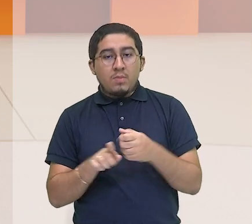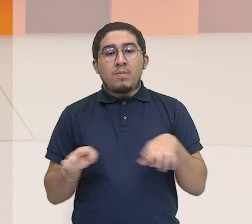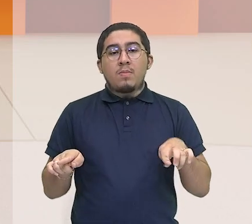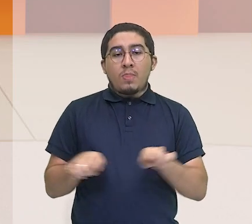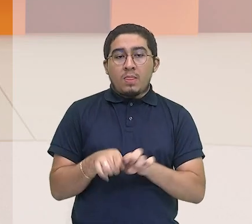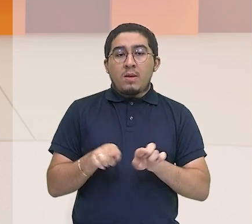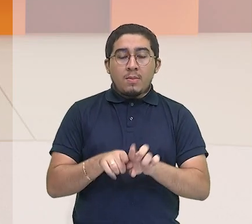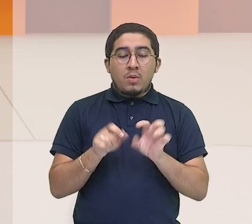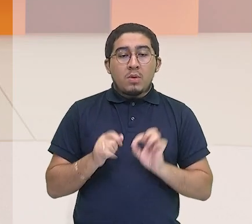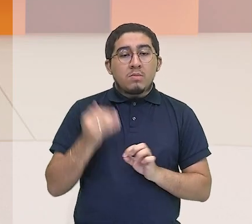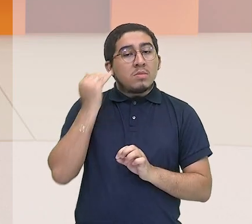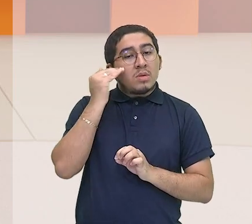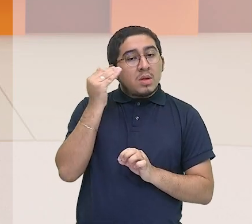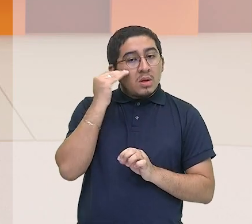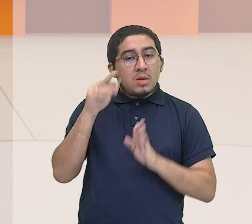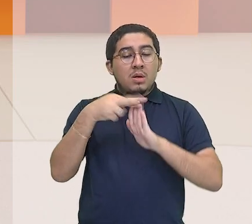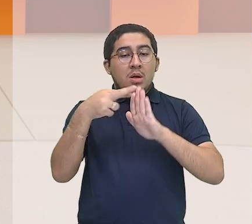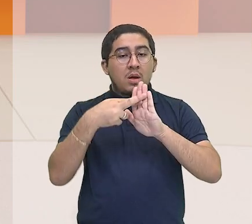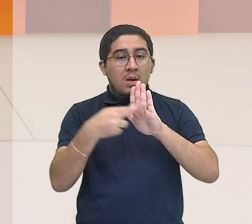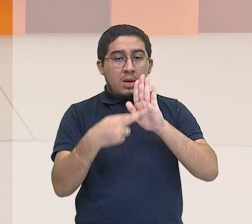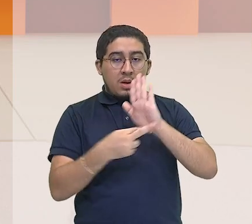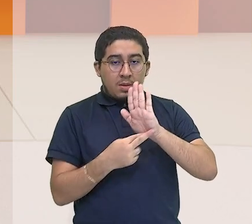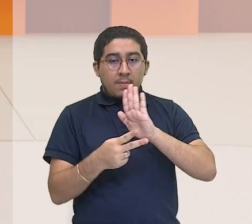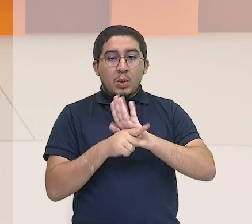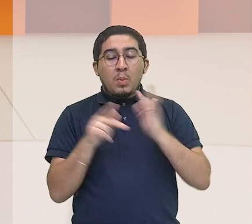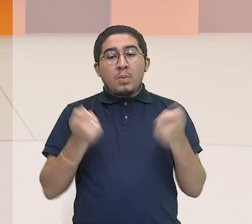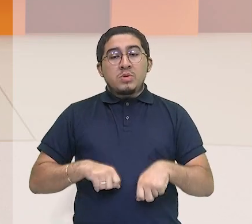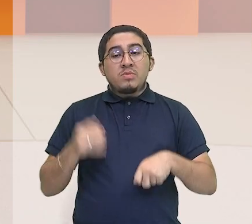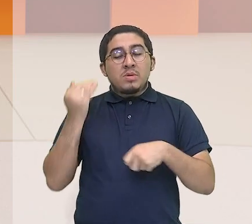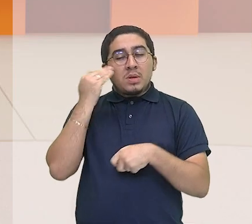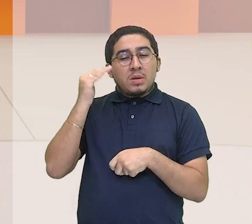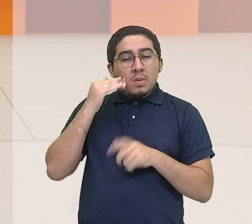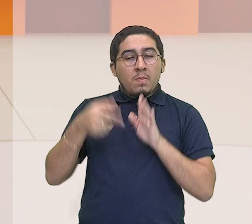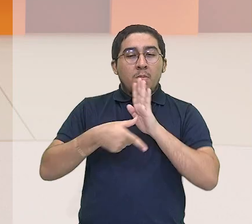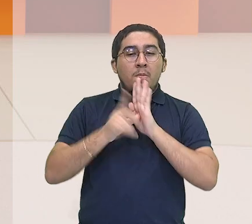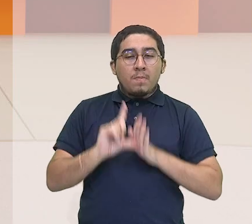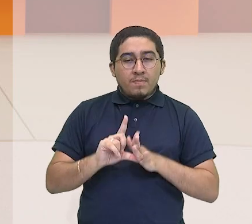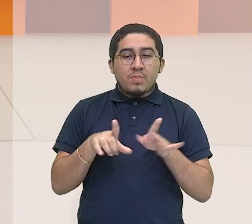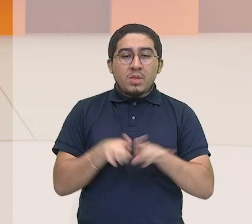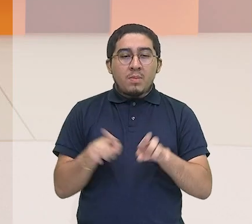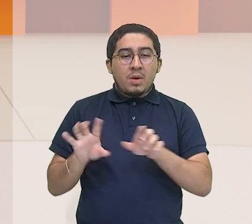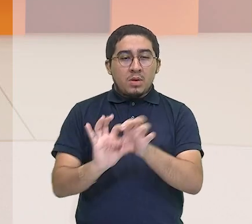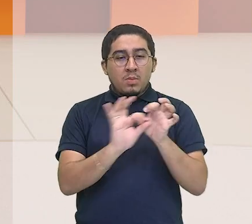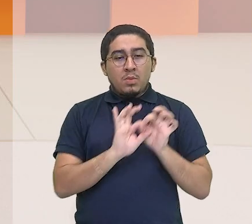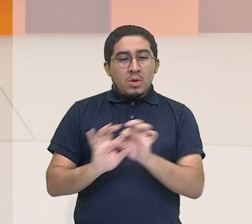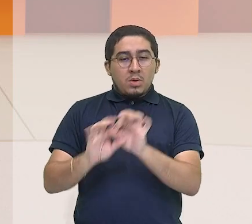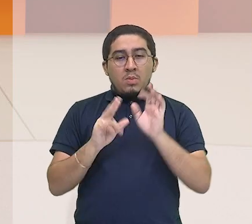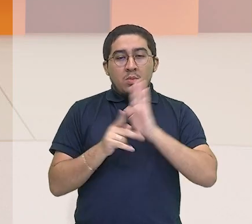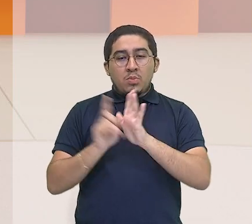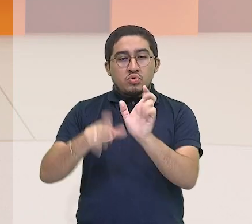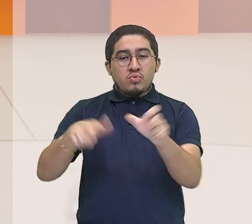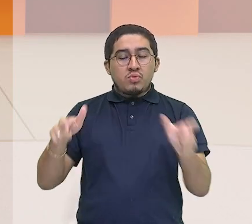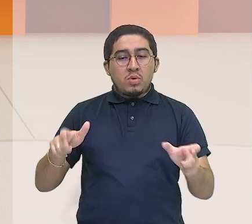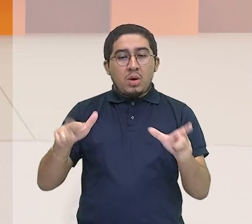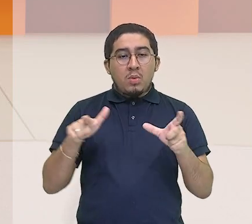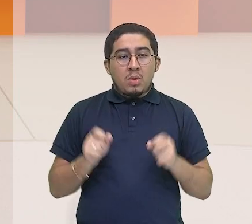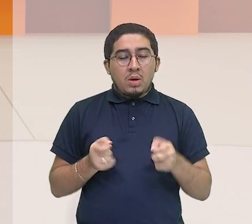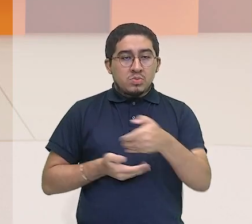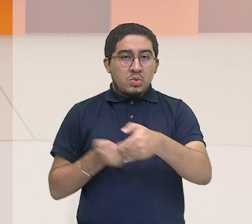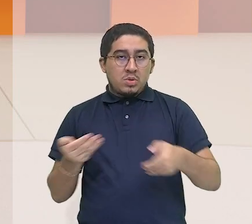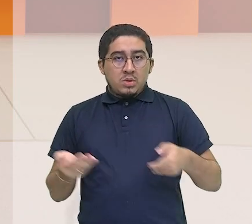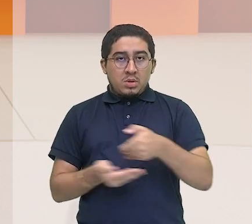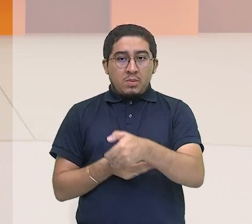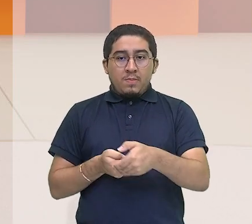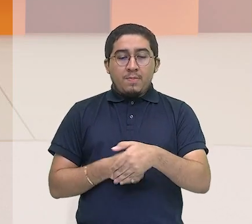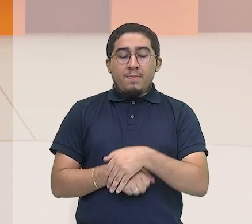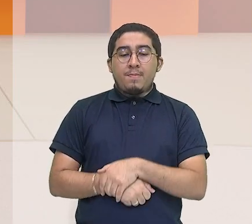interações sociais segundo parâmetros previsíveis, incorporados pelos indivíduos por meio